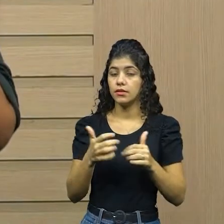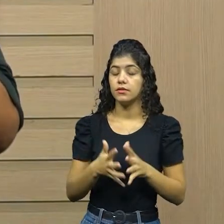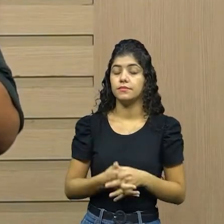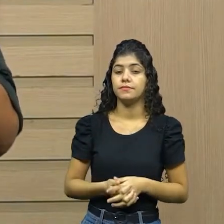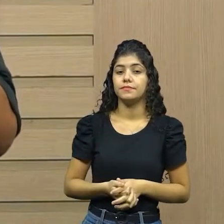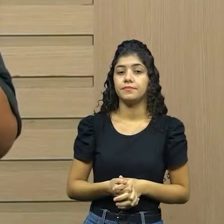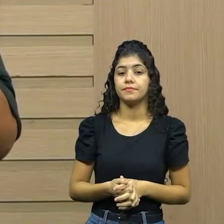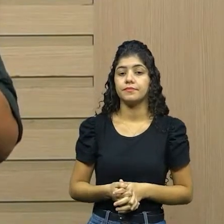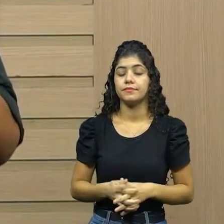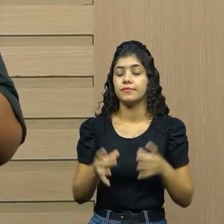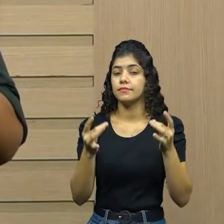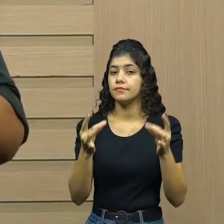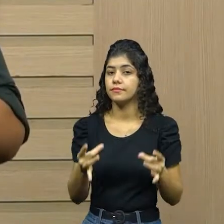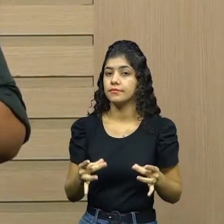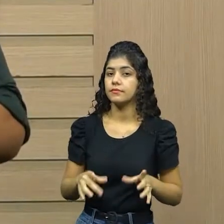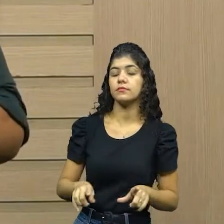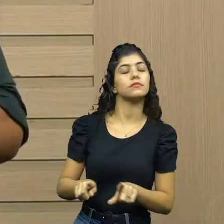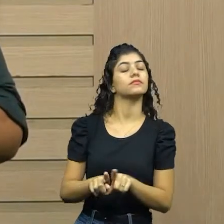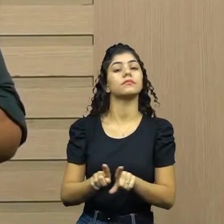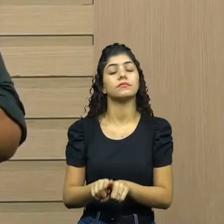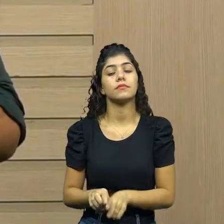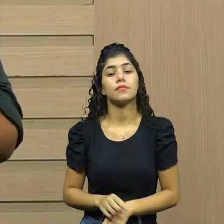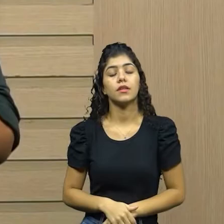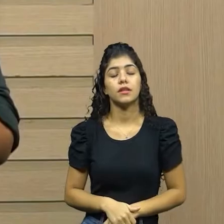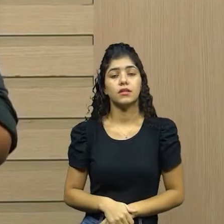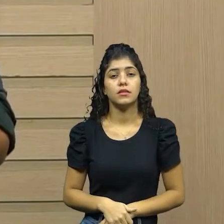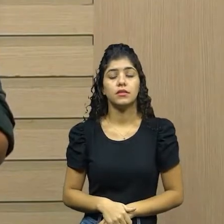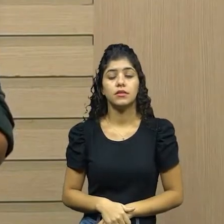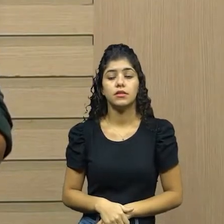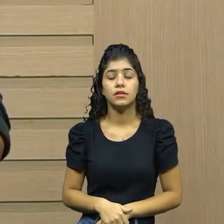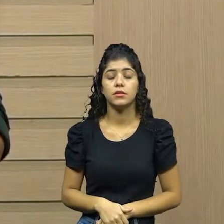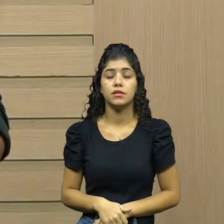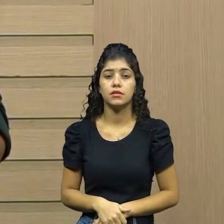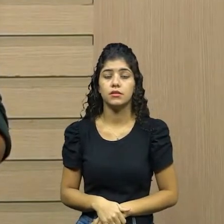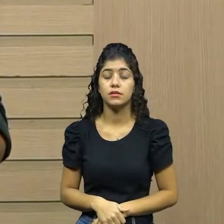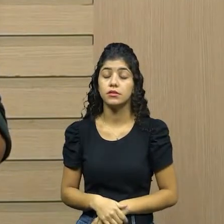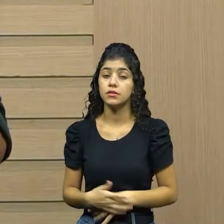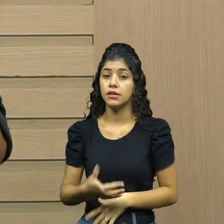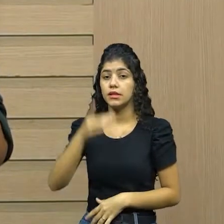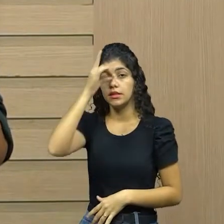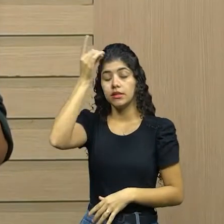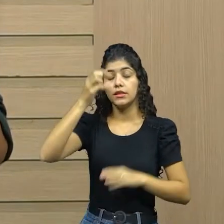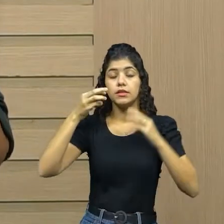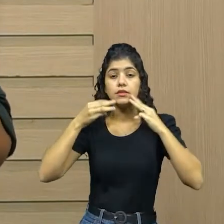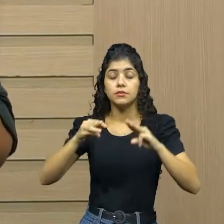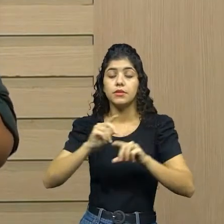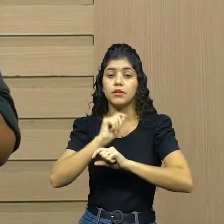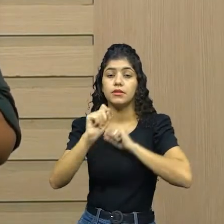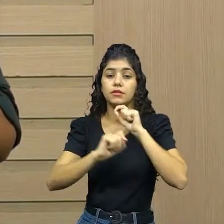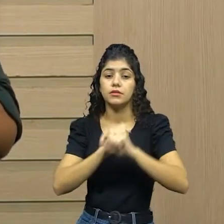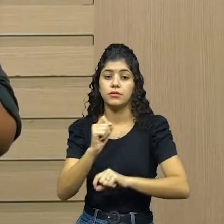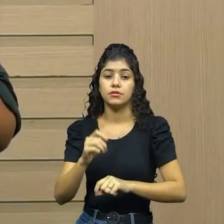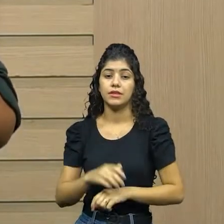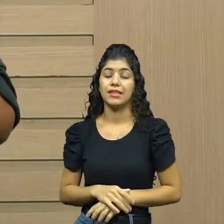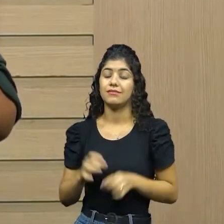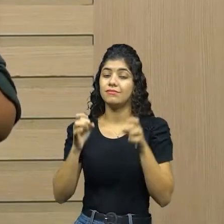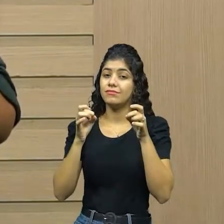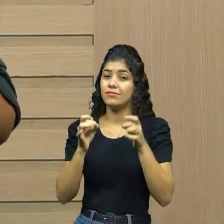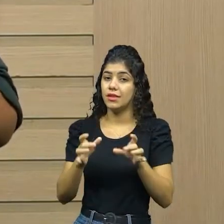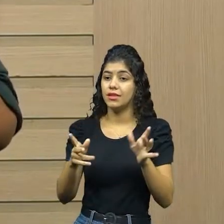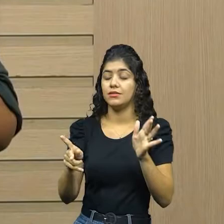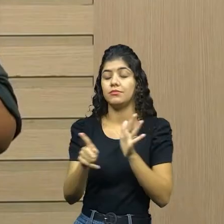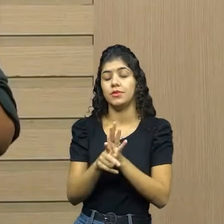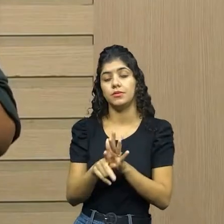bom? Detalhe, não somente a ideia da publicitação, mas também a